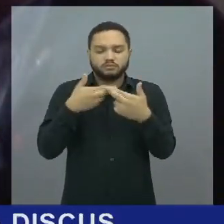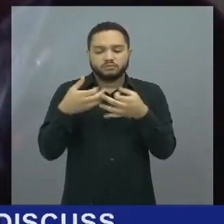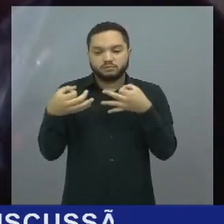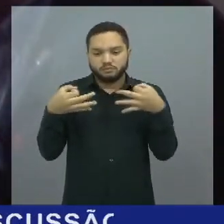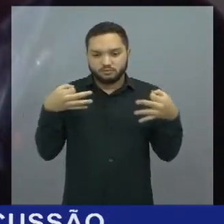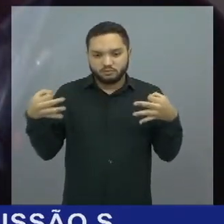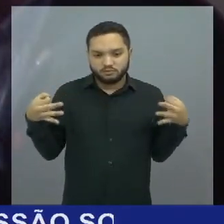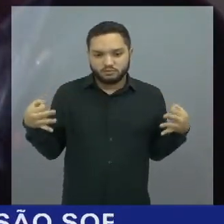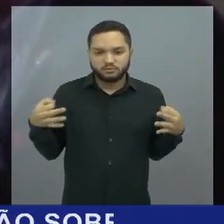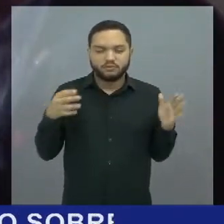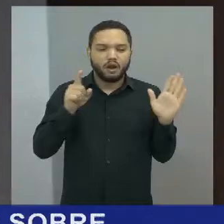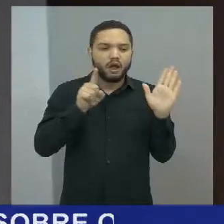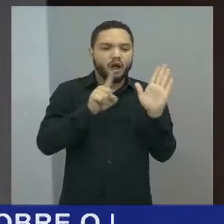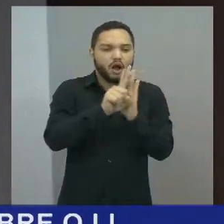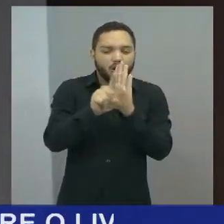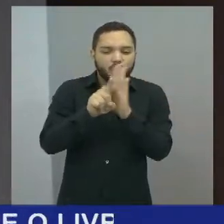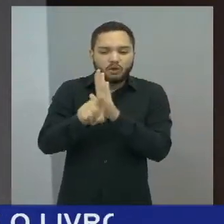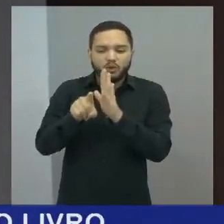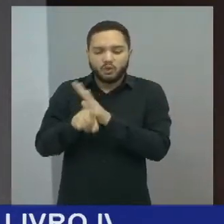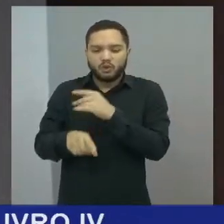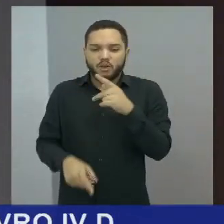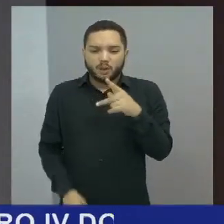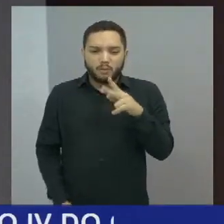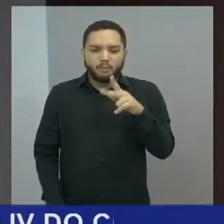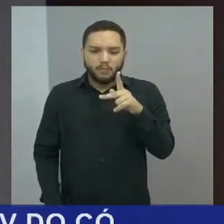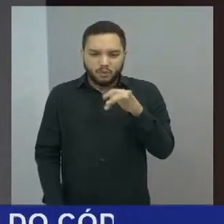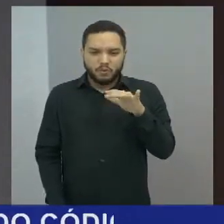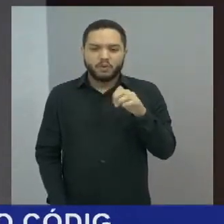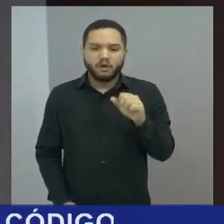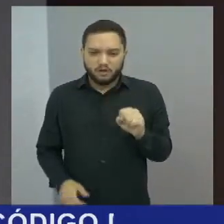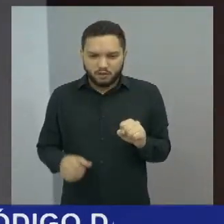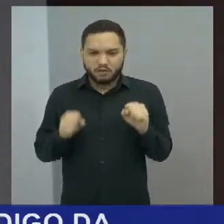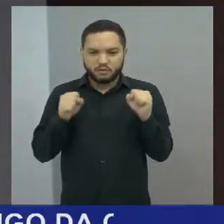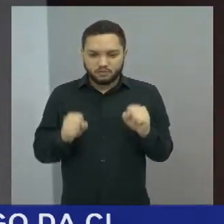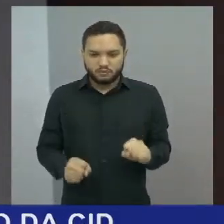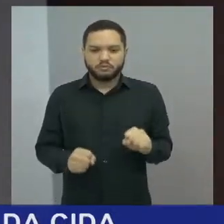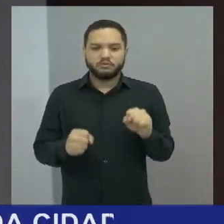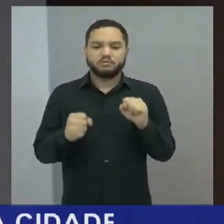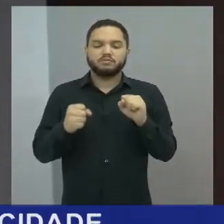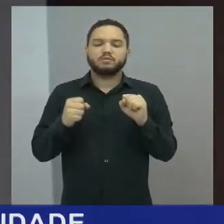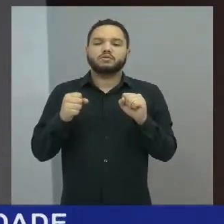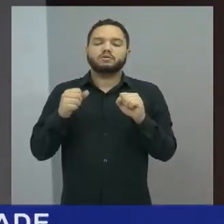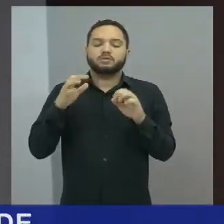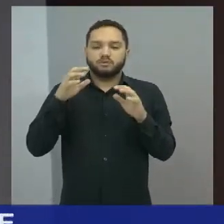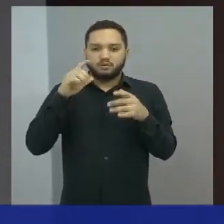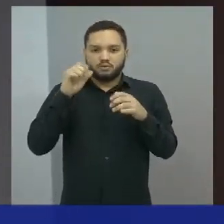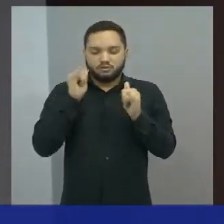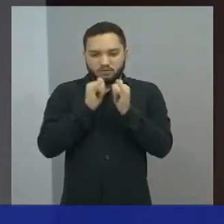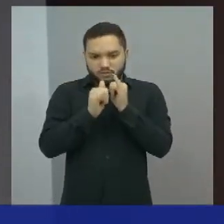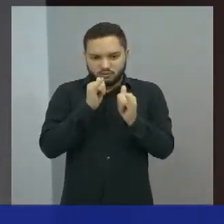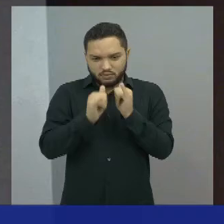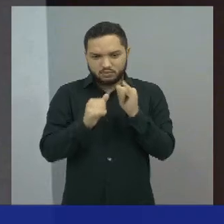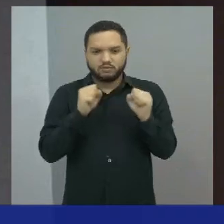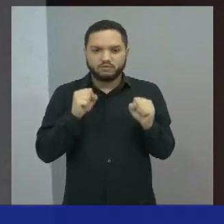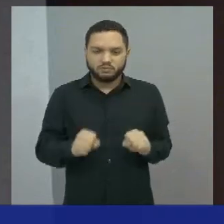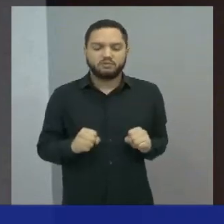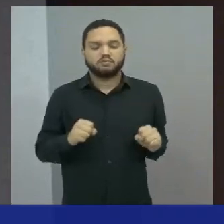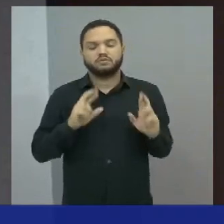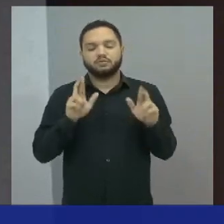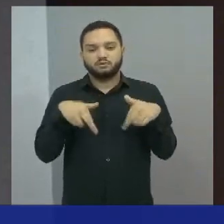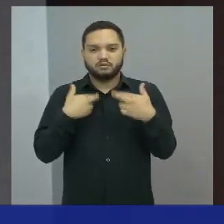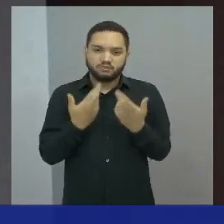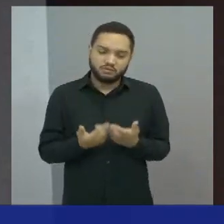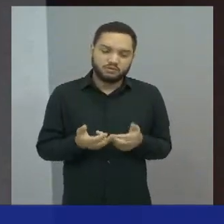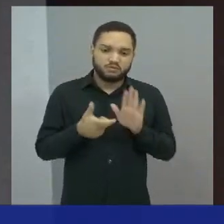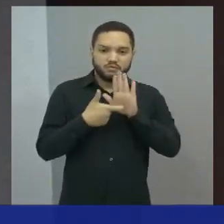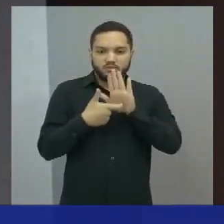públicas, as consultas públicas, elas também poderão ser transmitidas via web. A gente pode fazer reuniões, apresentações,